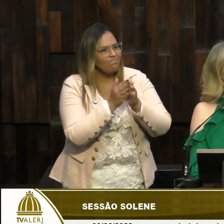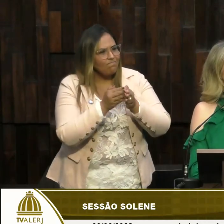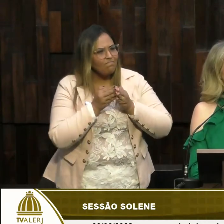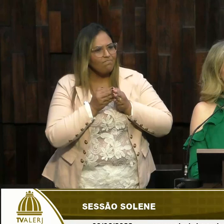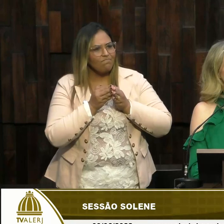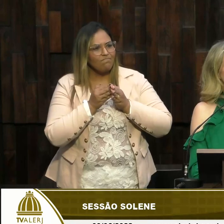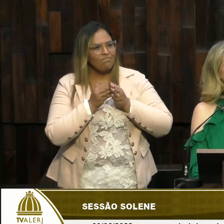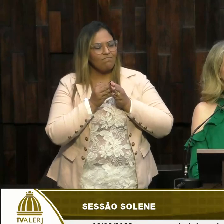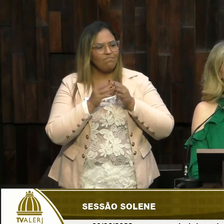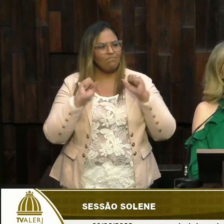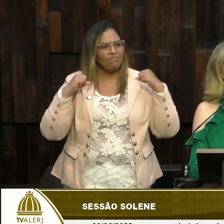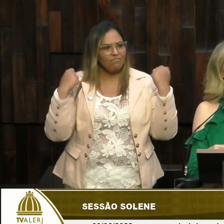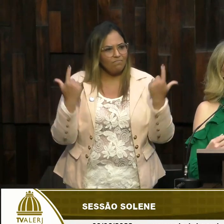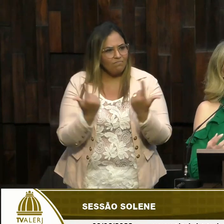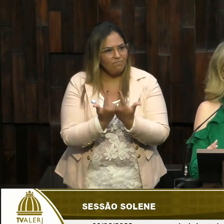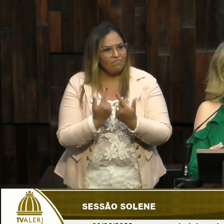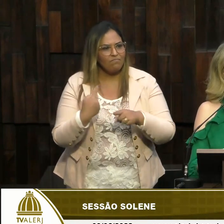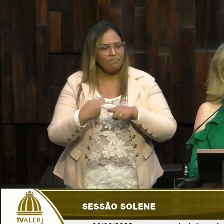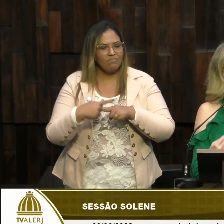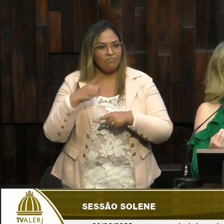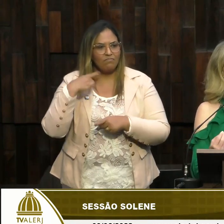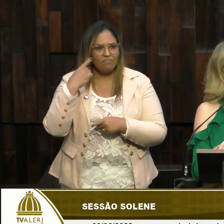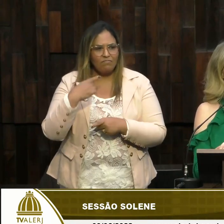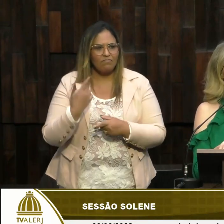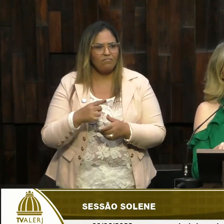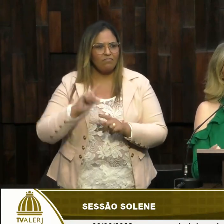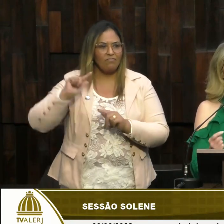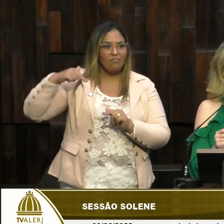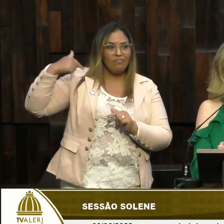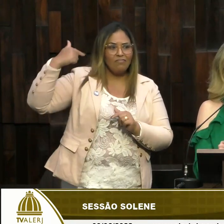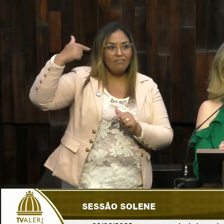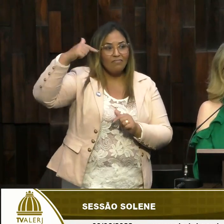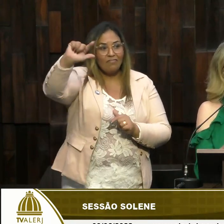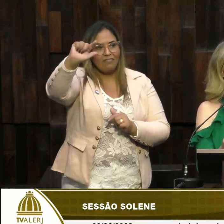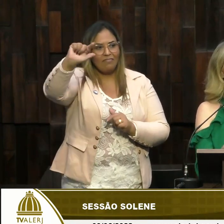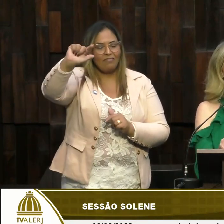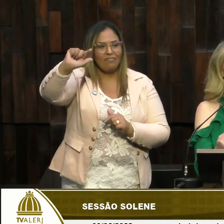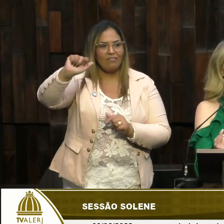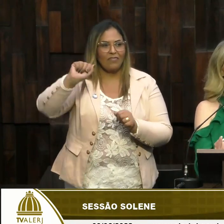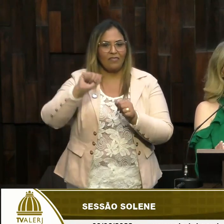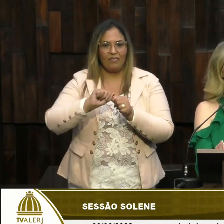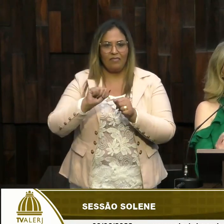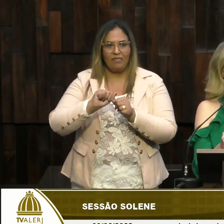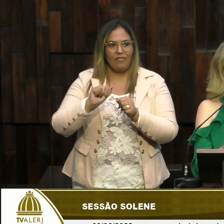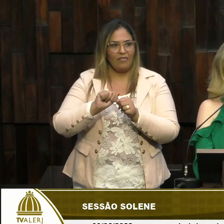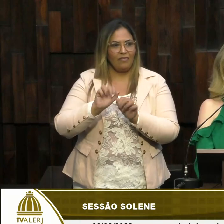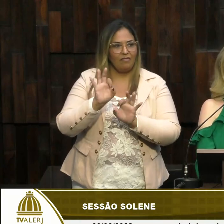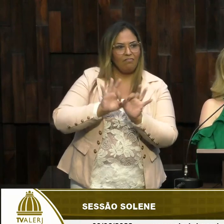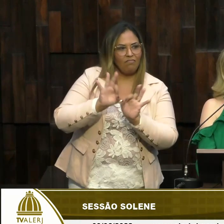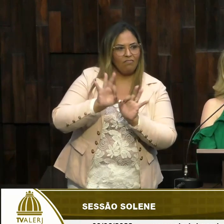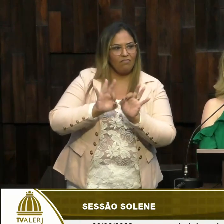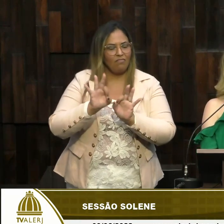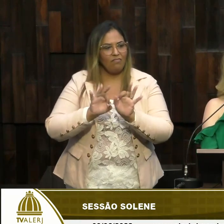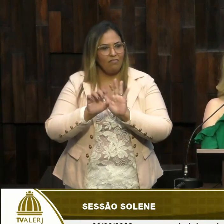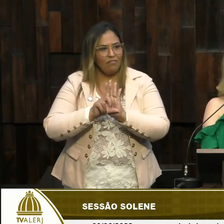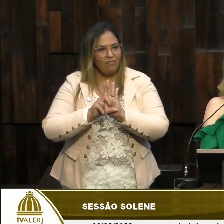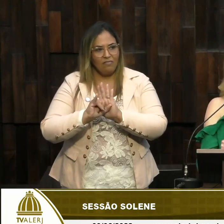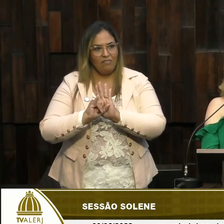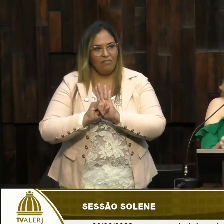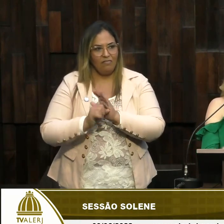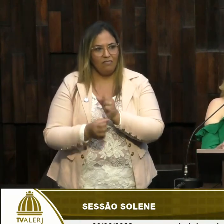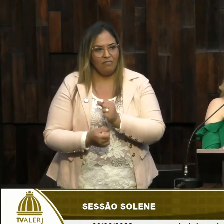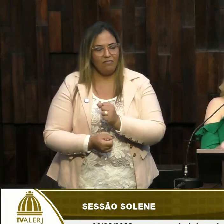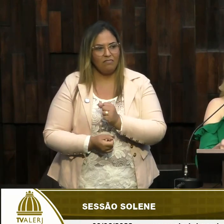porque um deputado, muito mais, muito além do que fazer uma lei para garantir um direito,